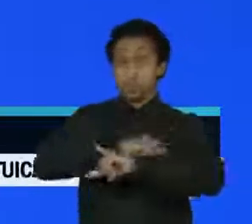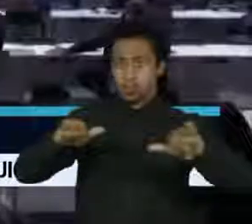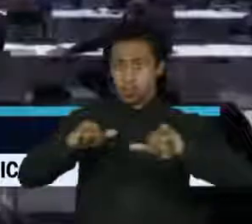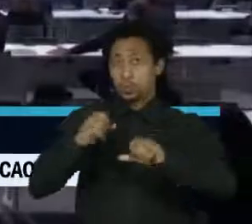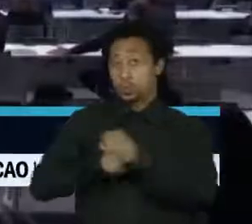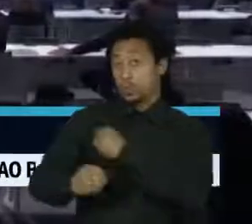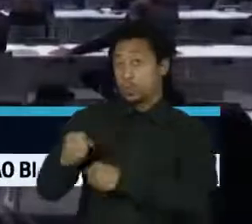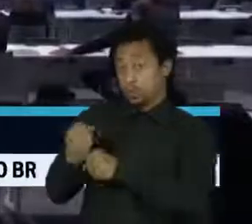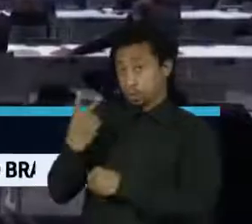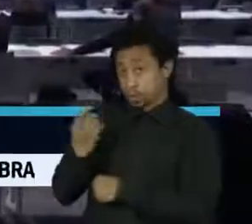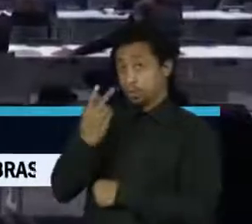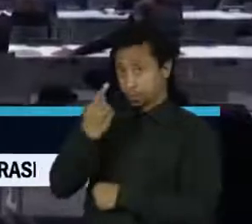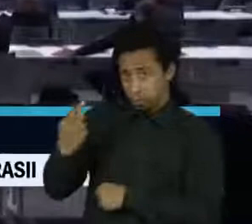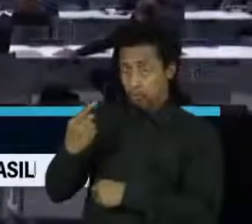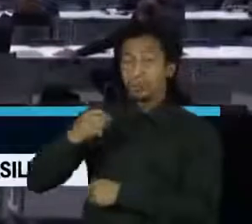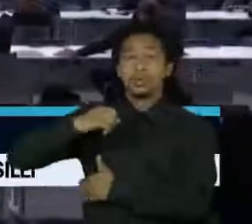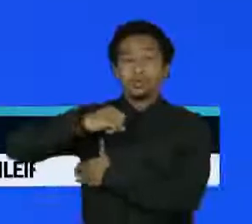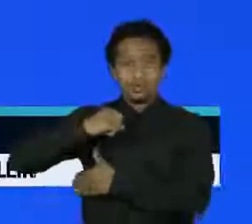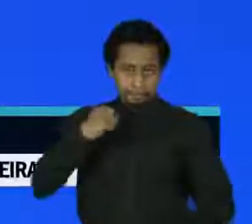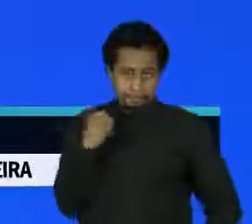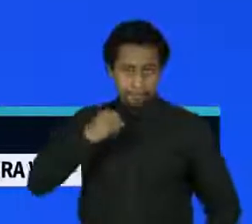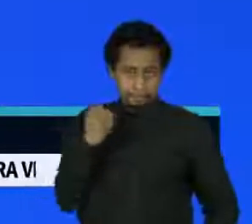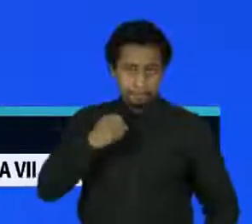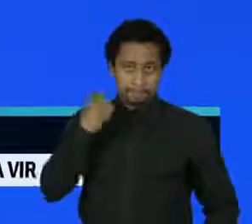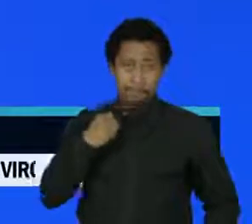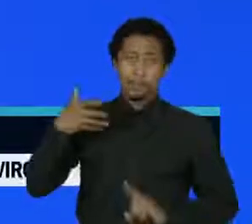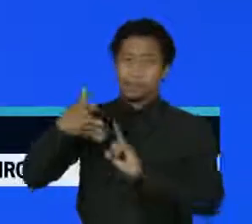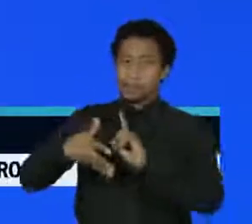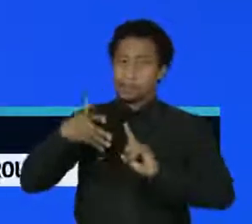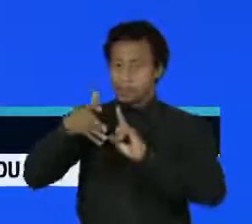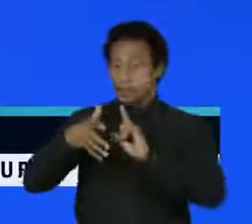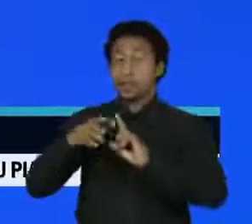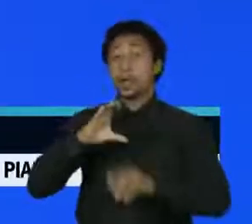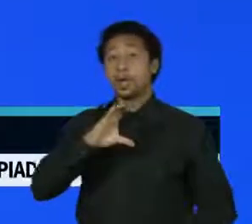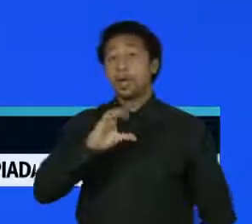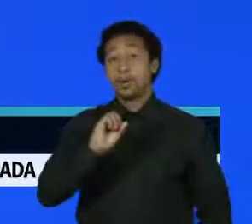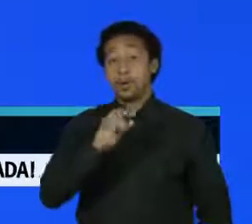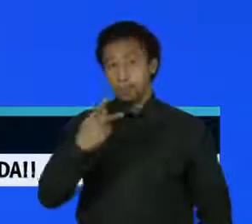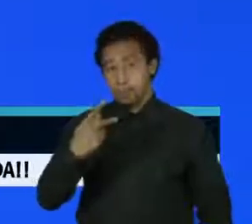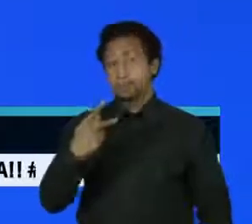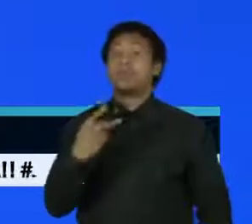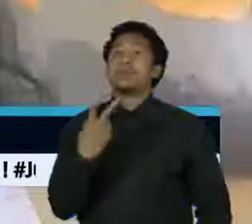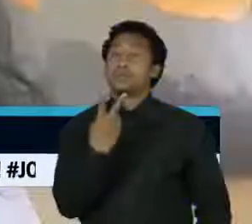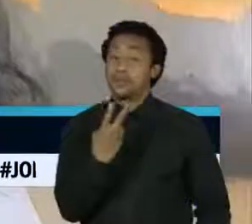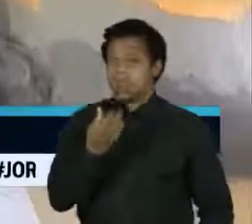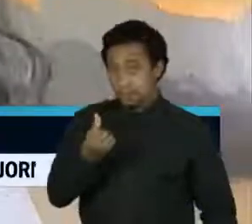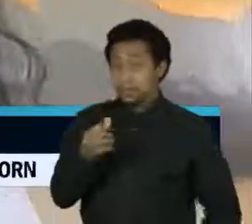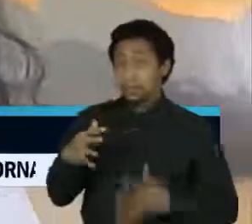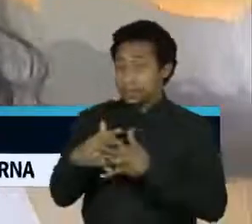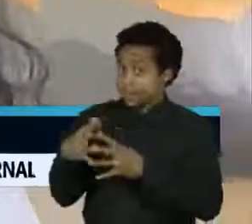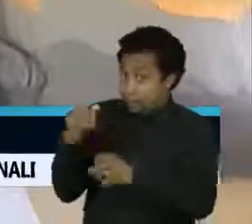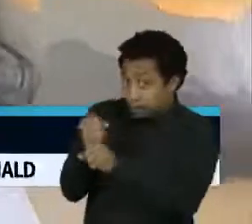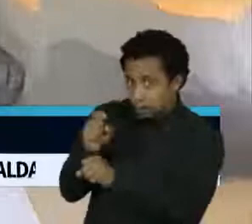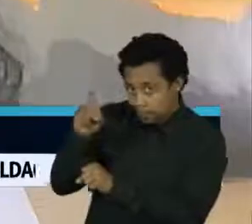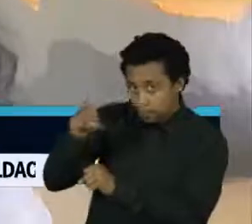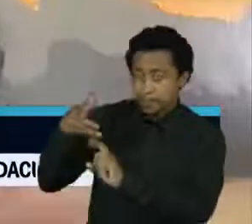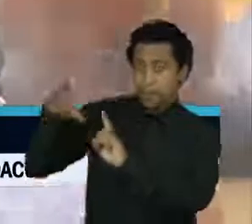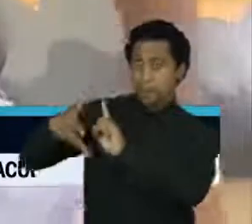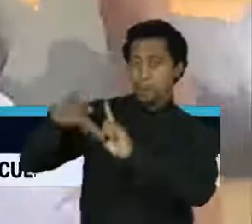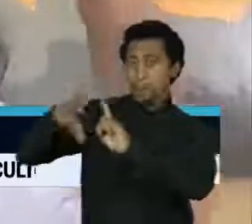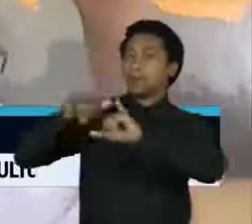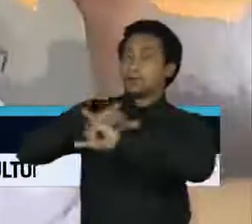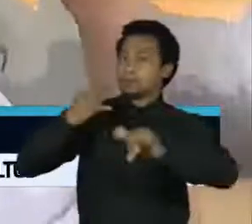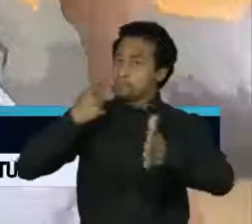discussão na conferência das Nações Unidas para as mudanças climáticas a cop 26 em Glasgow na Escócia para a mãe de Charlie